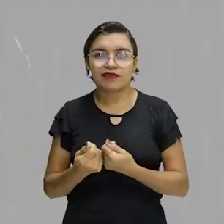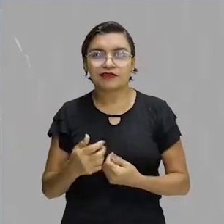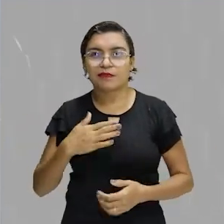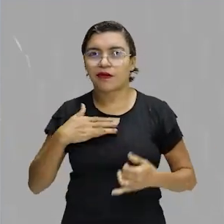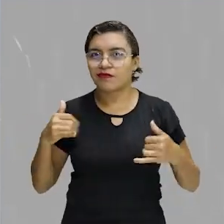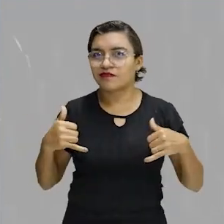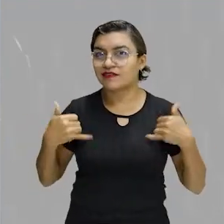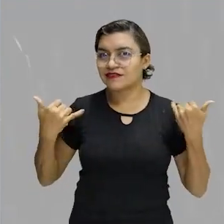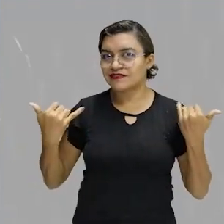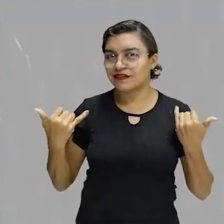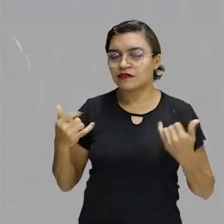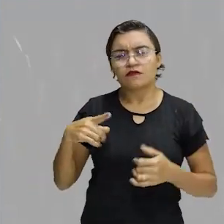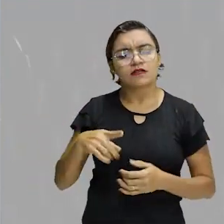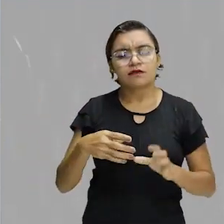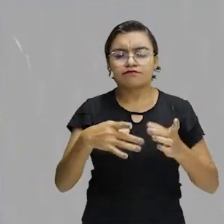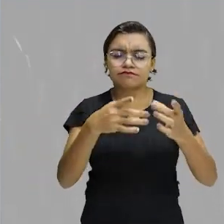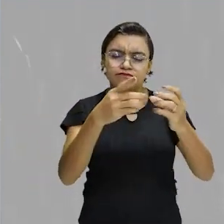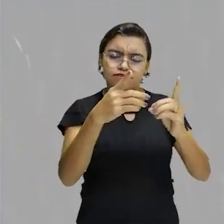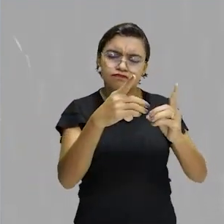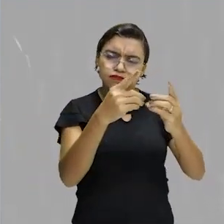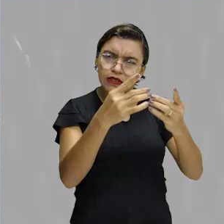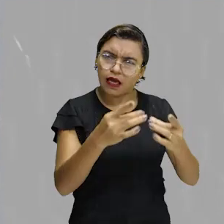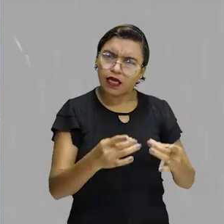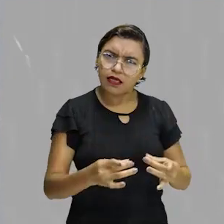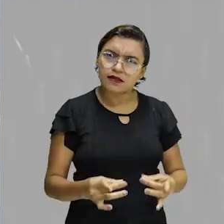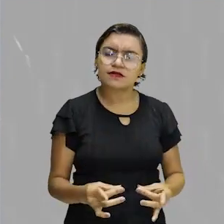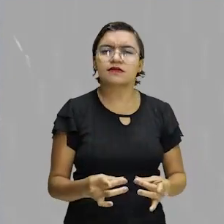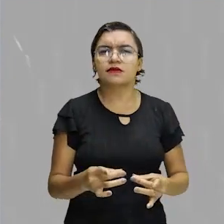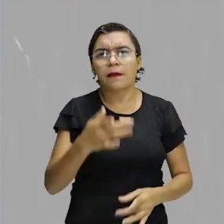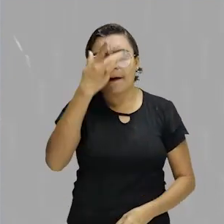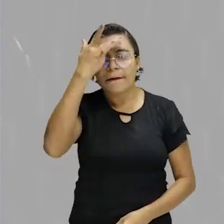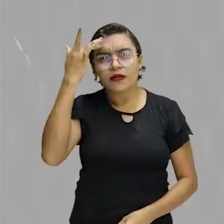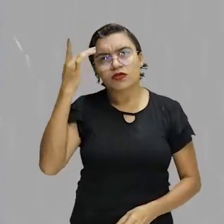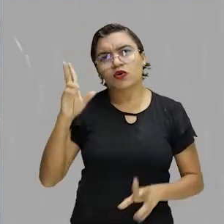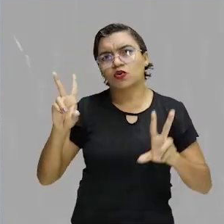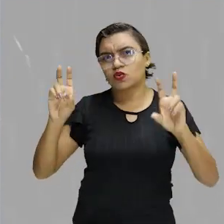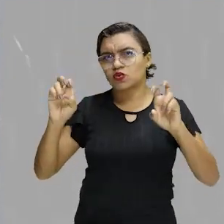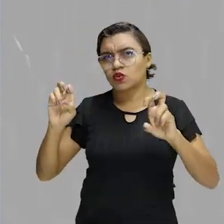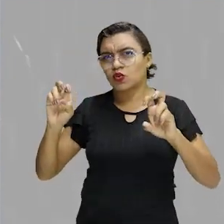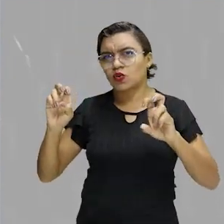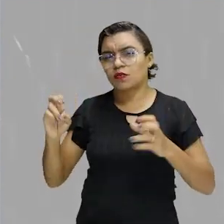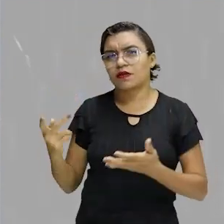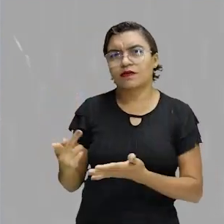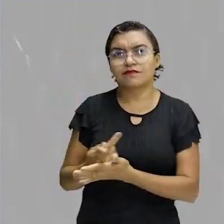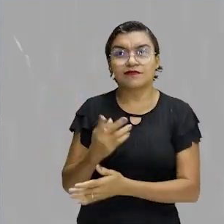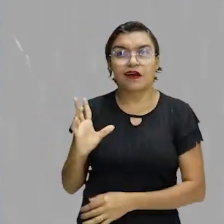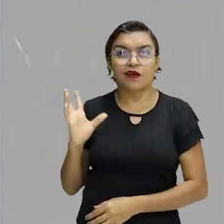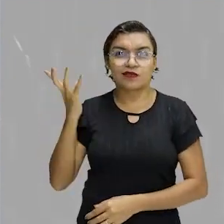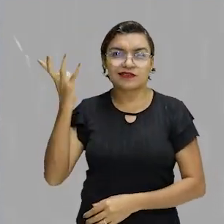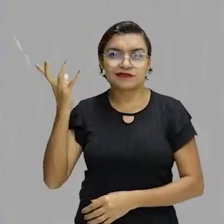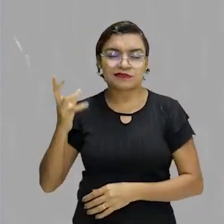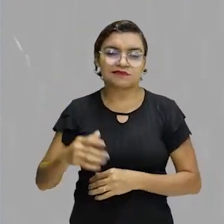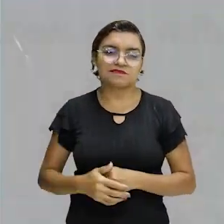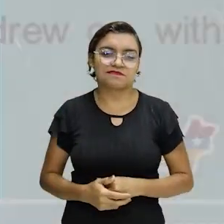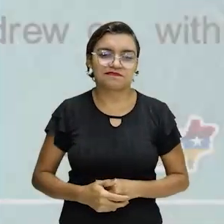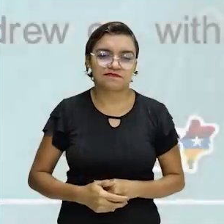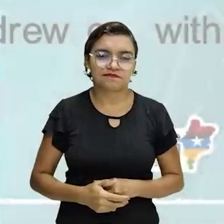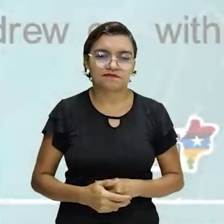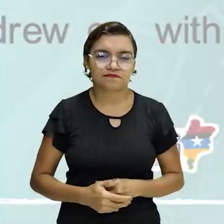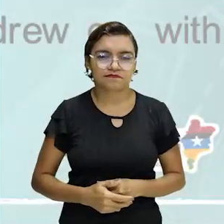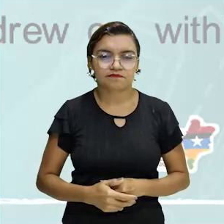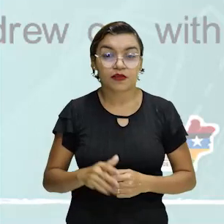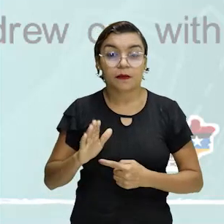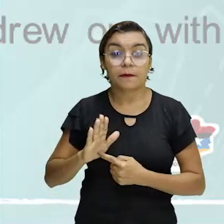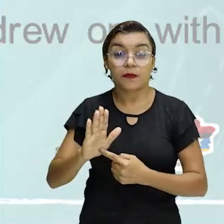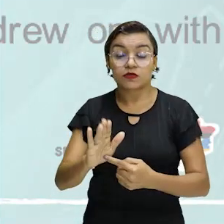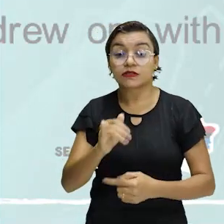aniversário. E aí você vê a descrição dessa pessoa sobre esse evento, sobre esse acontecimento. Bom? Aqui, mostrando